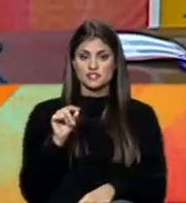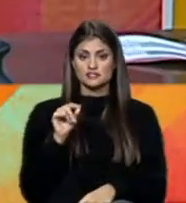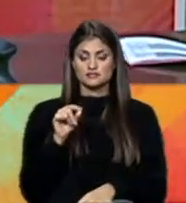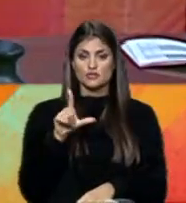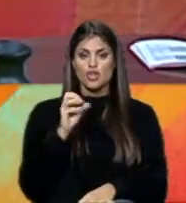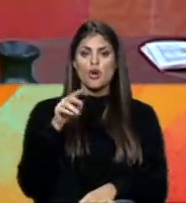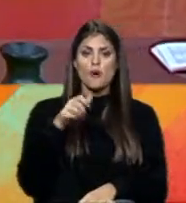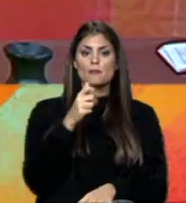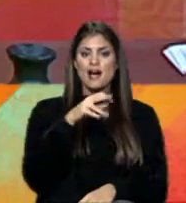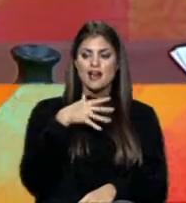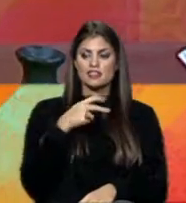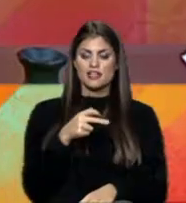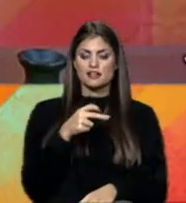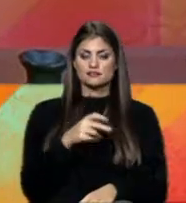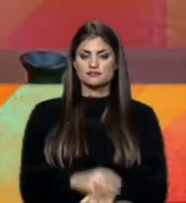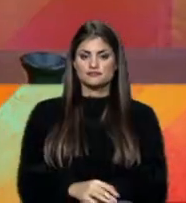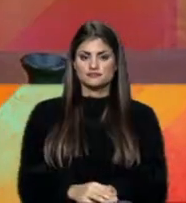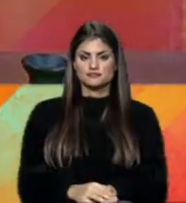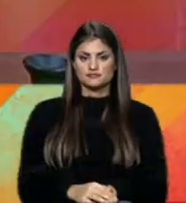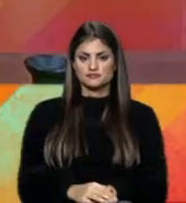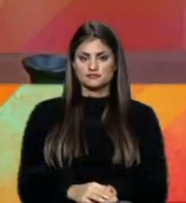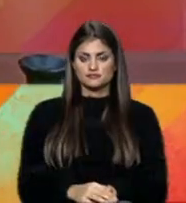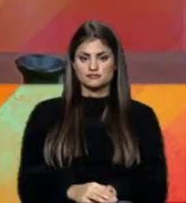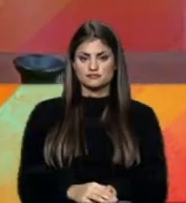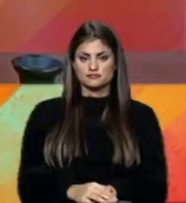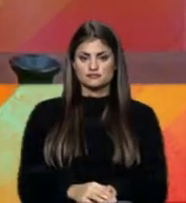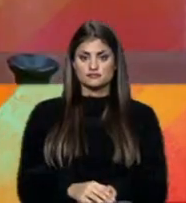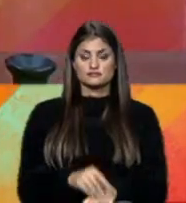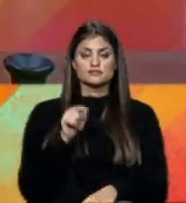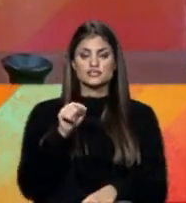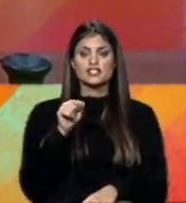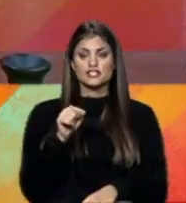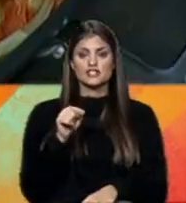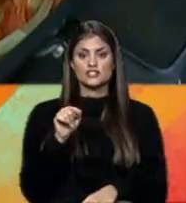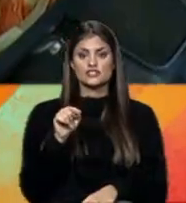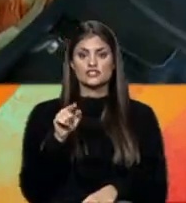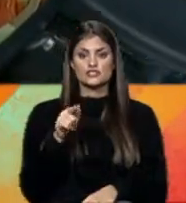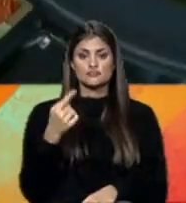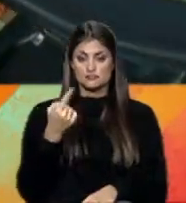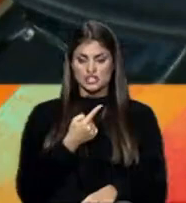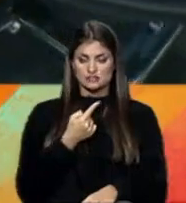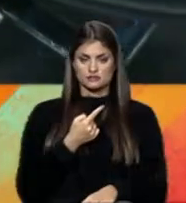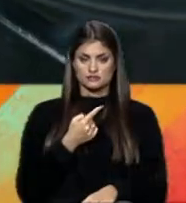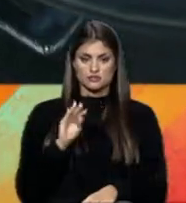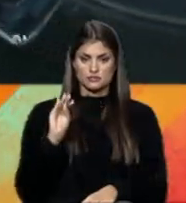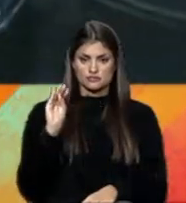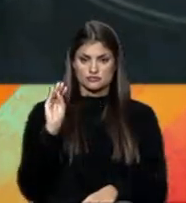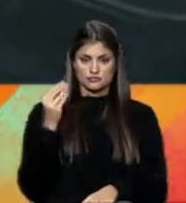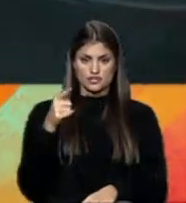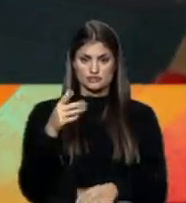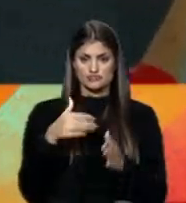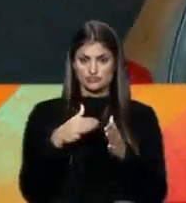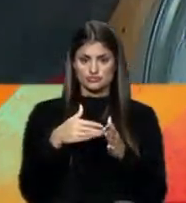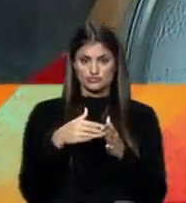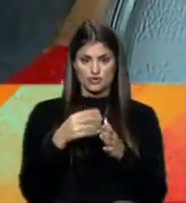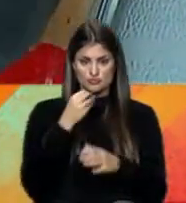lombarda e por isso temos aqui... Bom, e este utensílio de cozinha que estamos a usar não é obrigatório para efetuar esta receita.